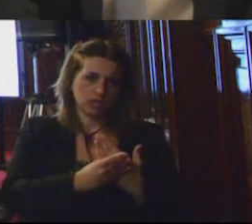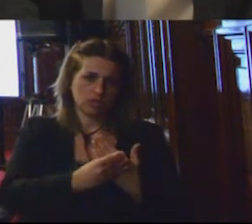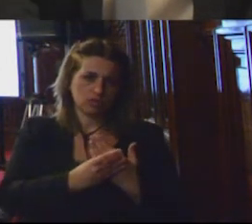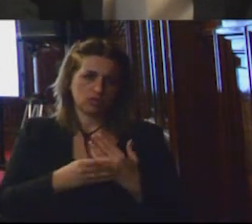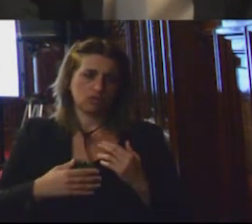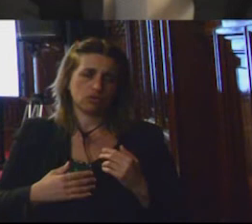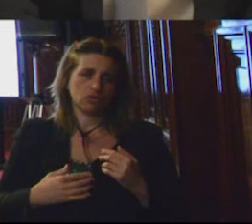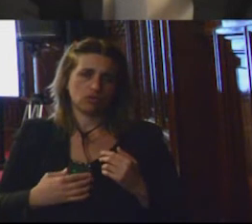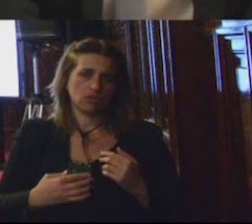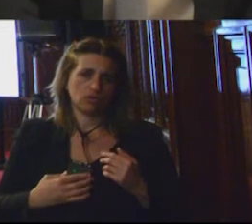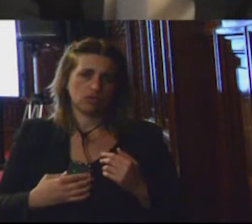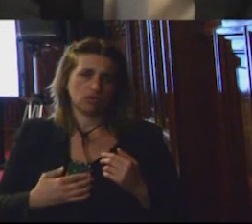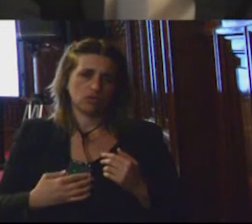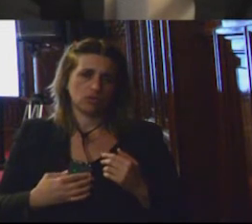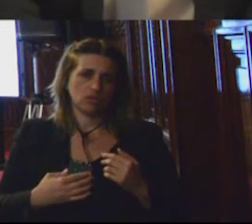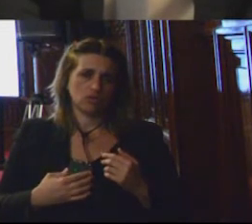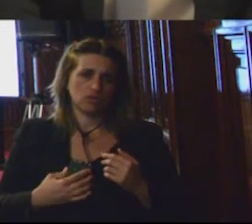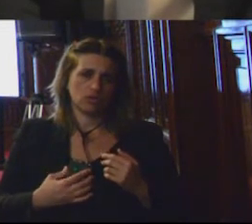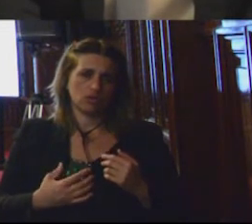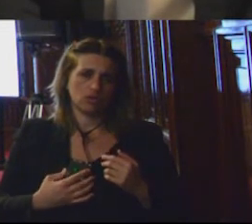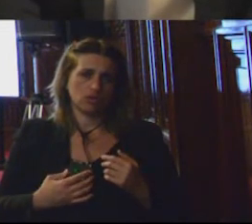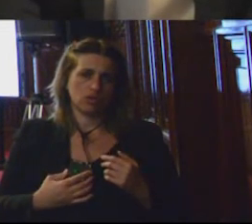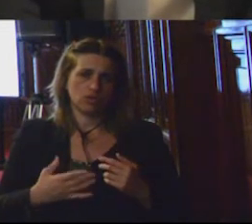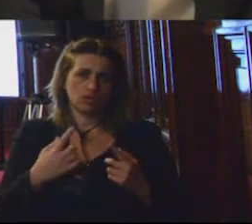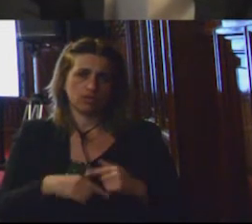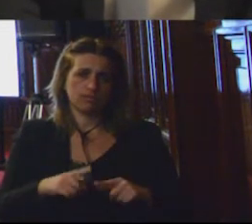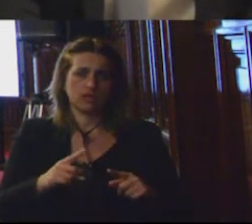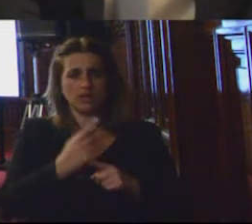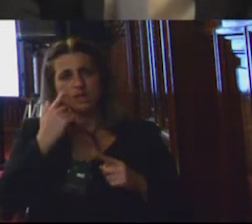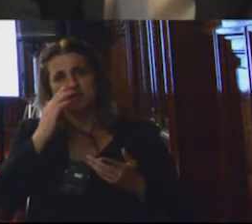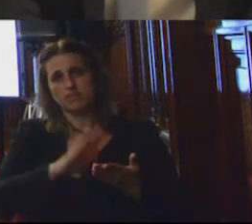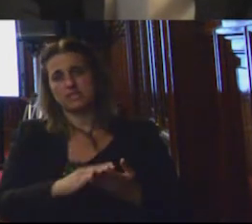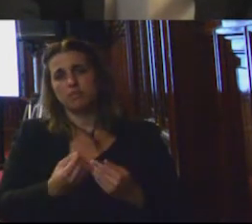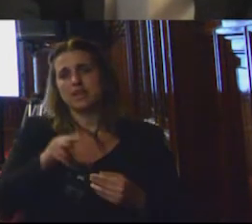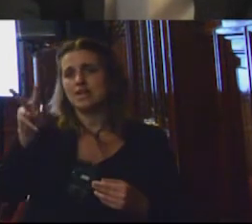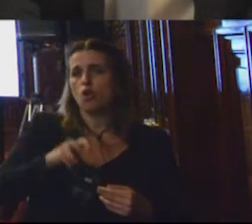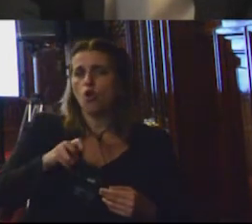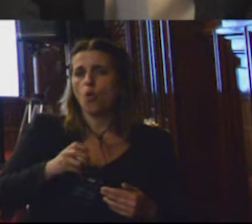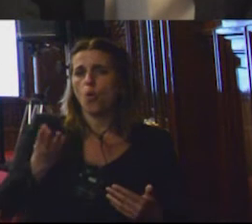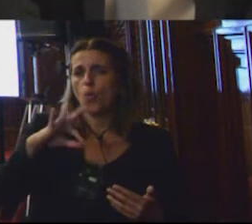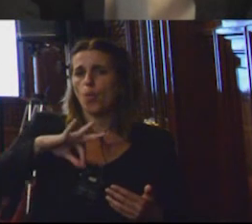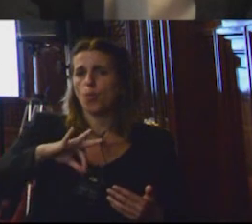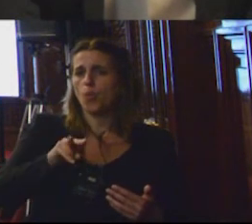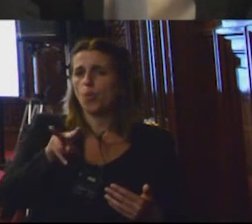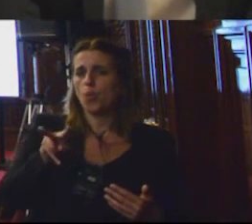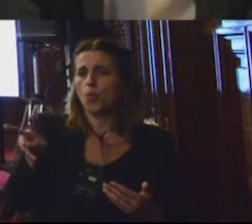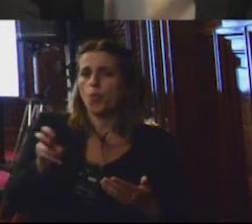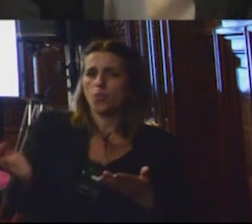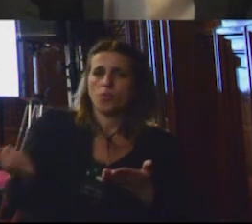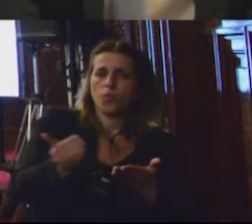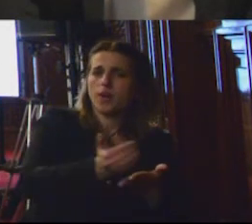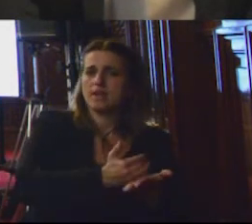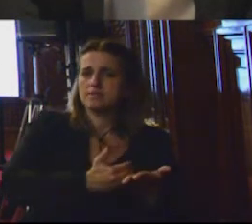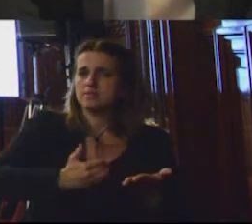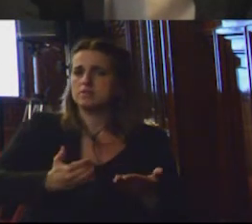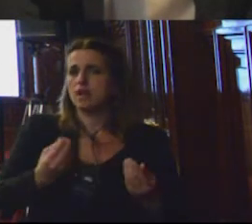6.787, inserindo dispositivos para tornar facultativa a cobrança da contribuição sindical compulsória. O Congresso entendeu